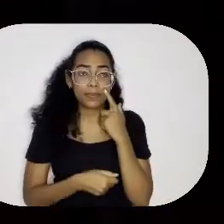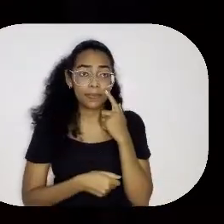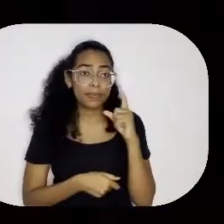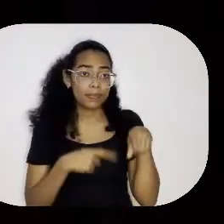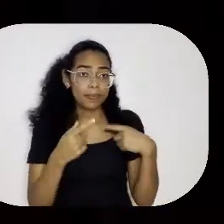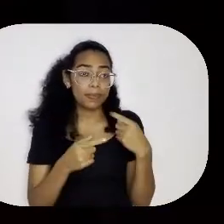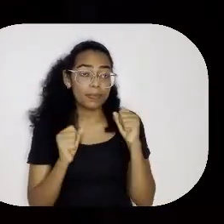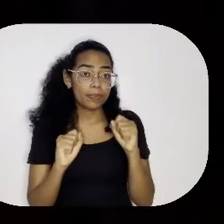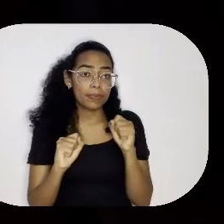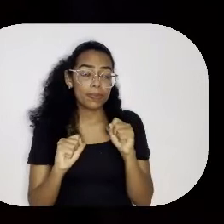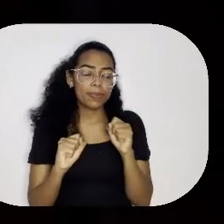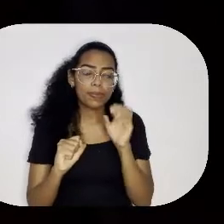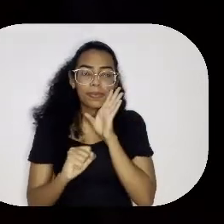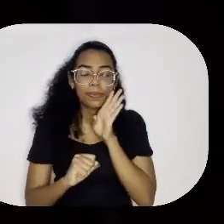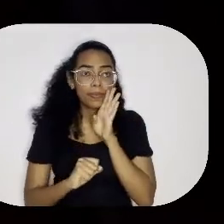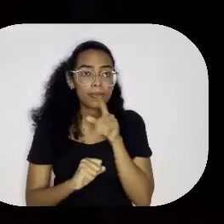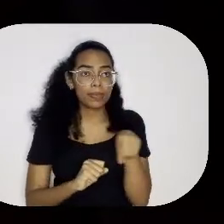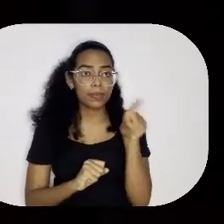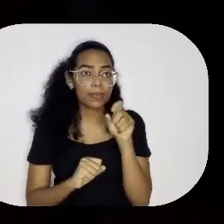canção. Então é um pouco...